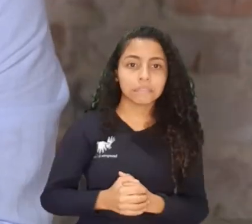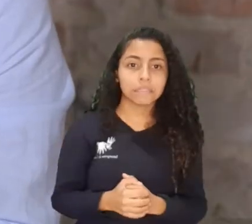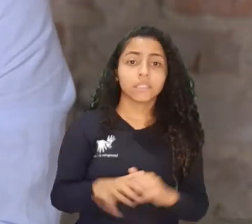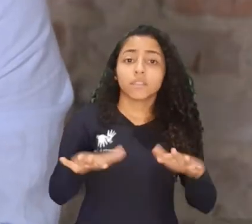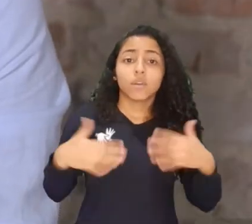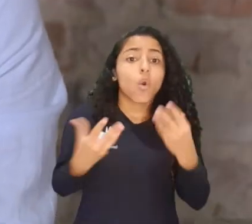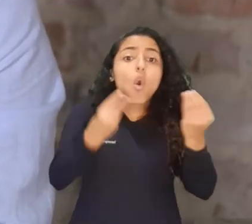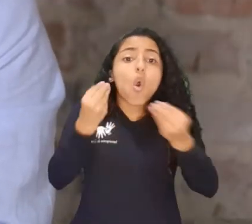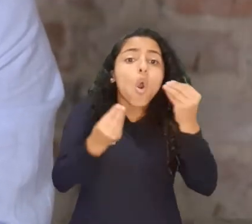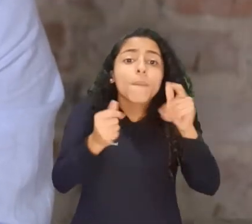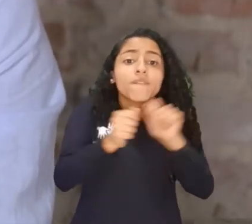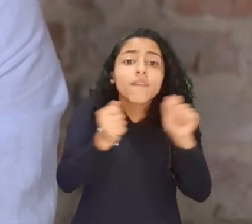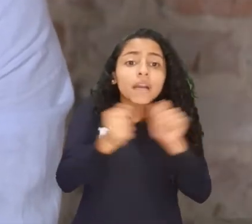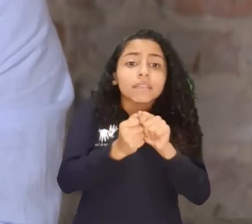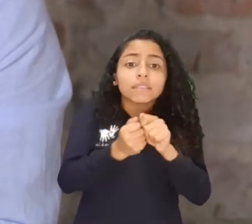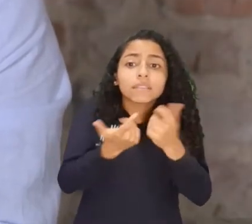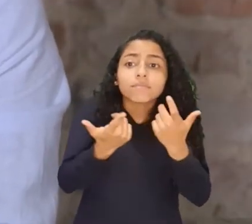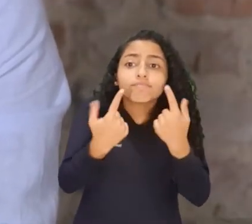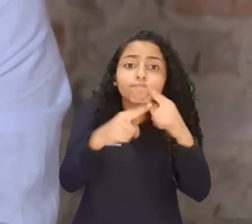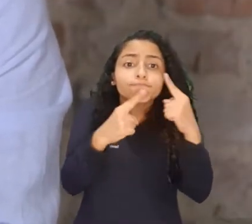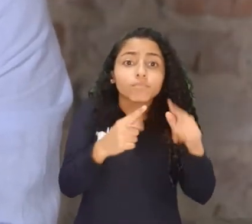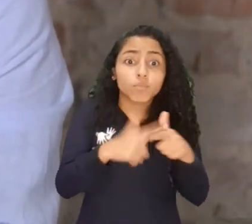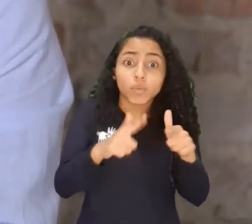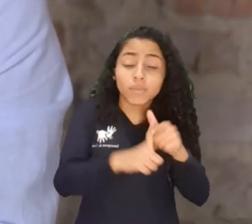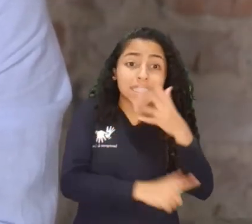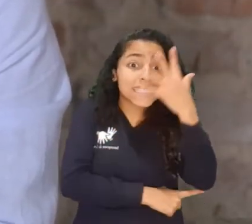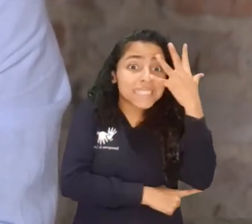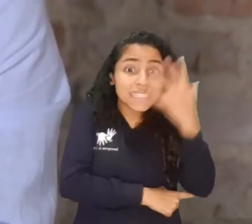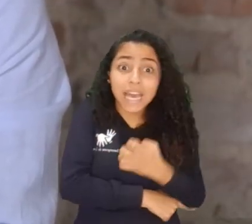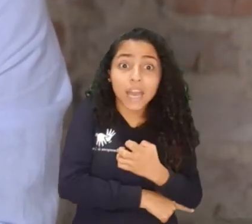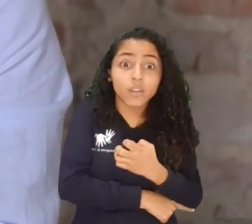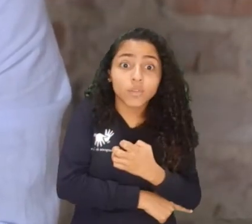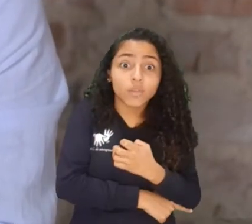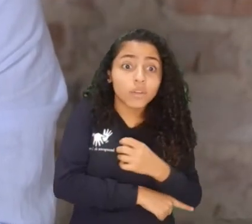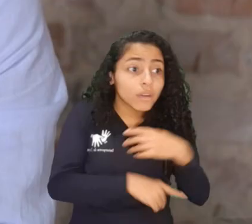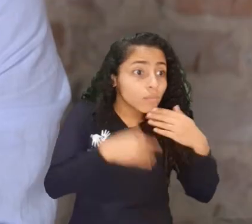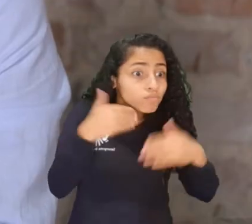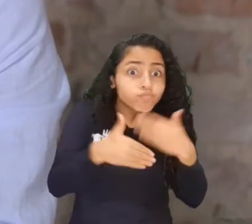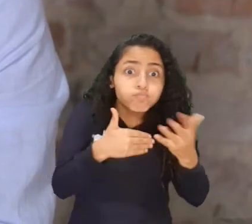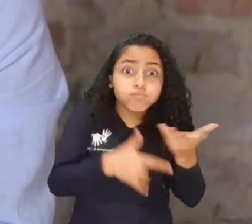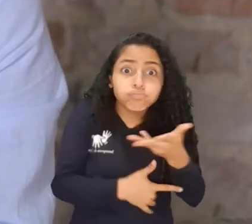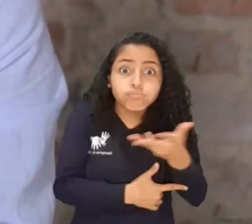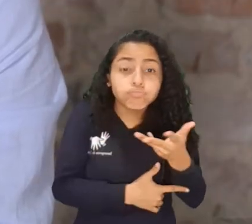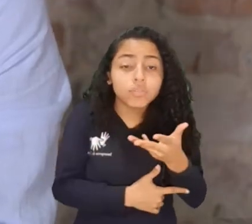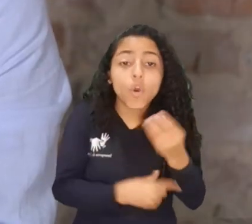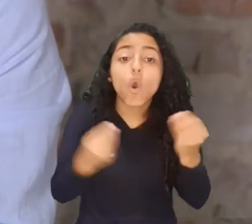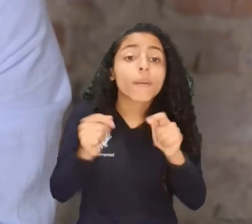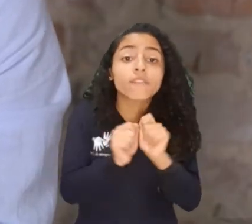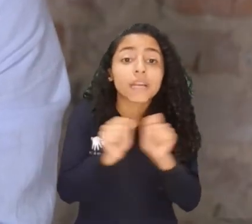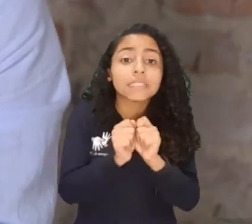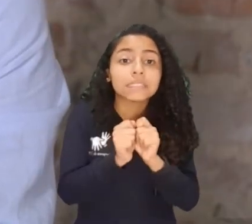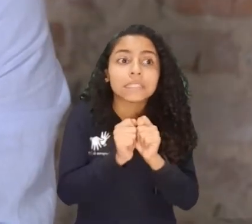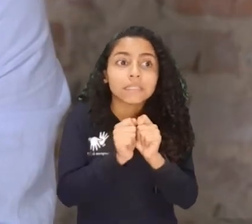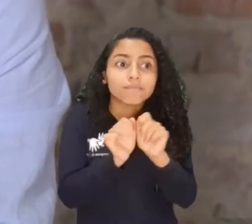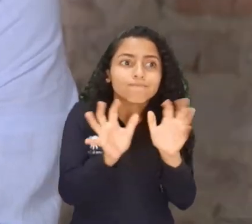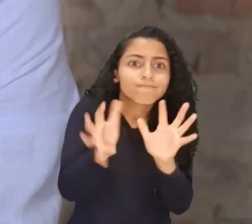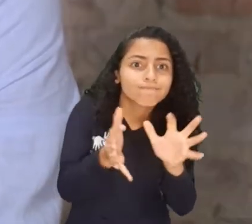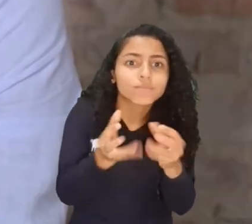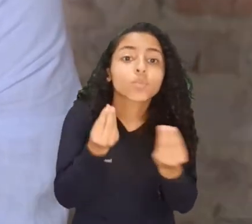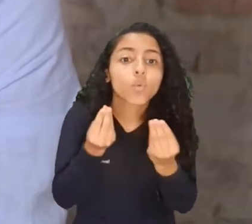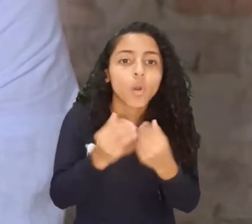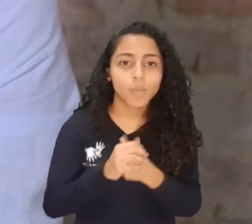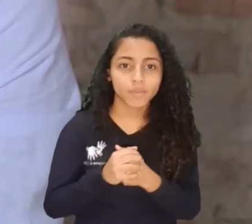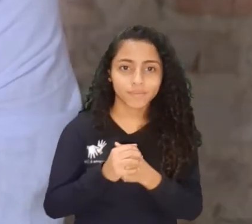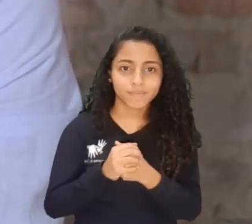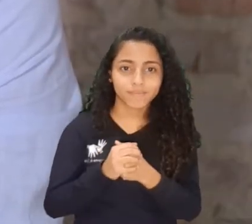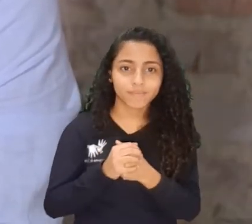esses problemas, porque eles são sérios e eles vêm acontecendo numa velocidade cada vez maior. Normalmente, a gente pensa em